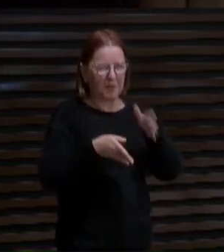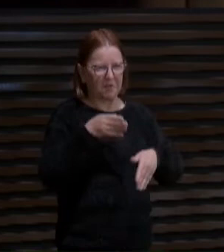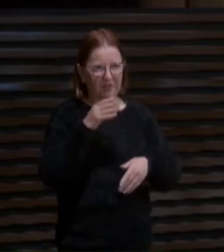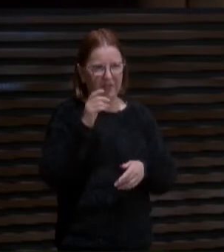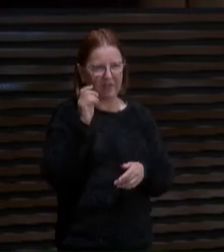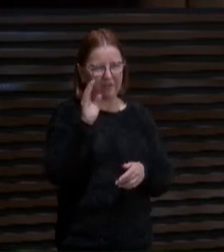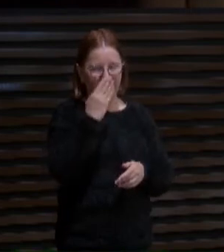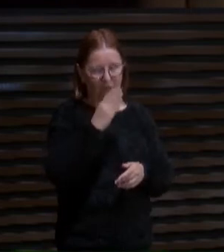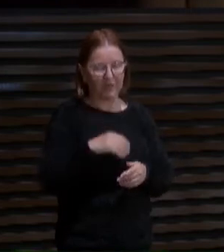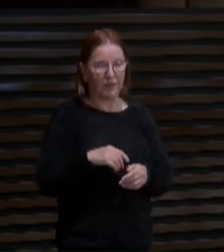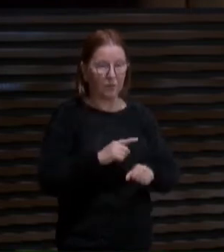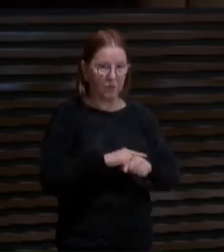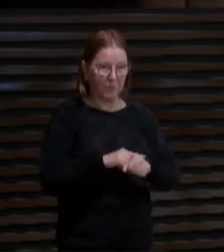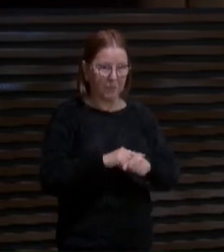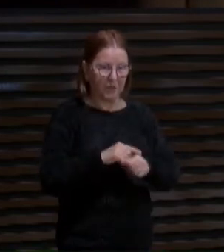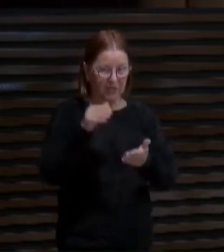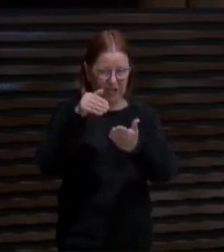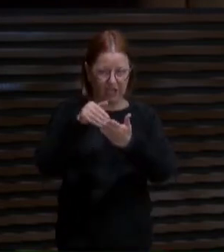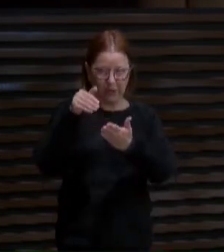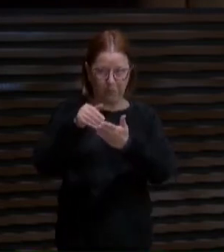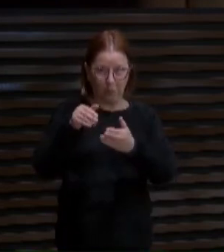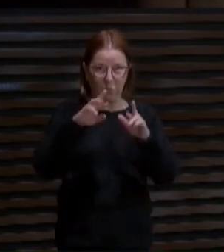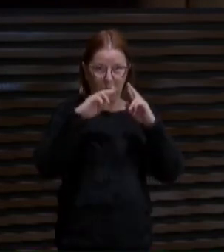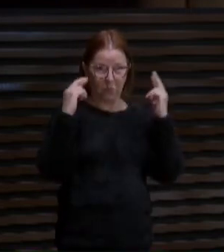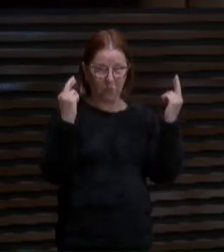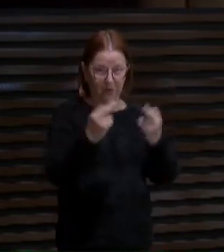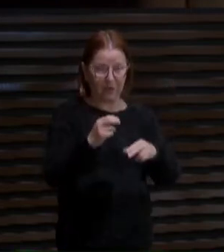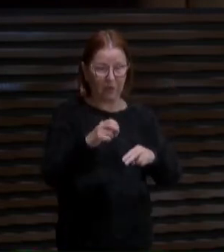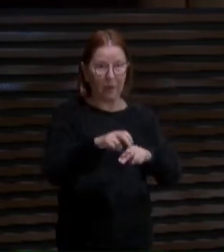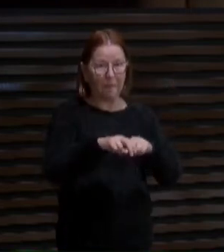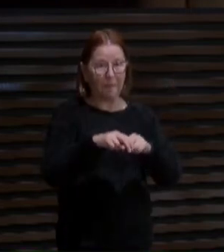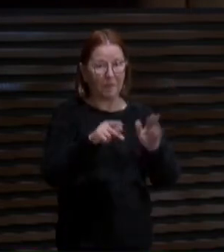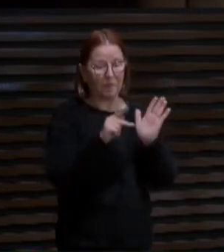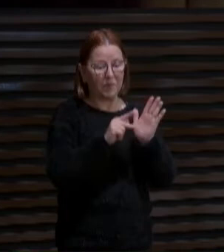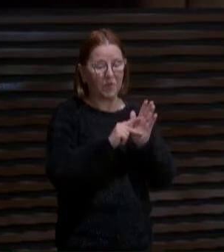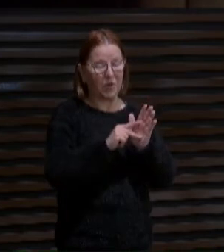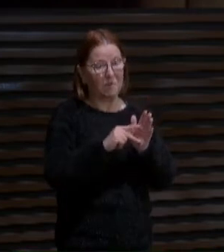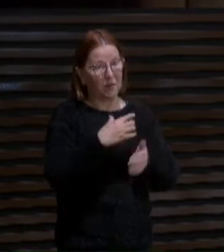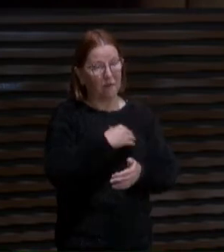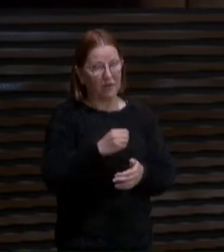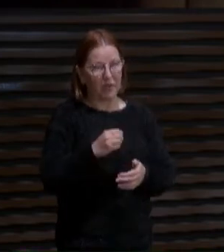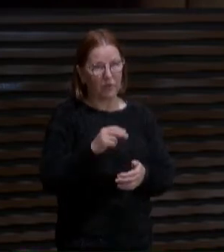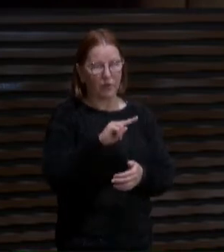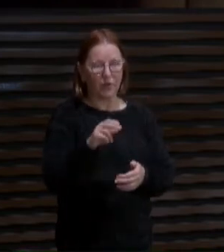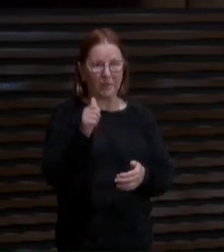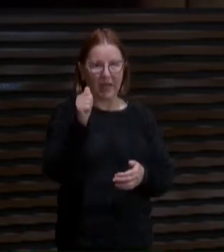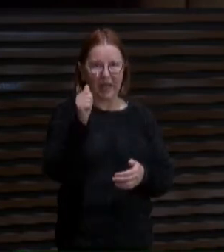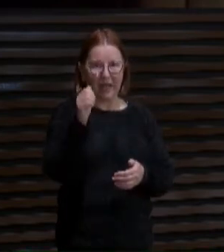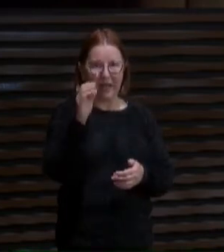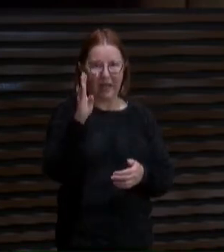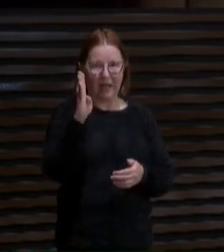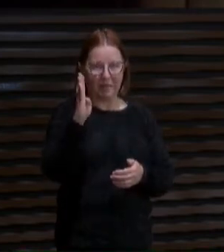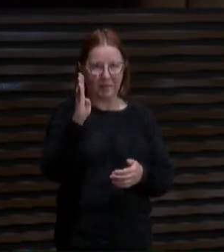próprio filho Absalão não obstante aprofunda angústia decorrente a toda aquela situação aproximou-se Davi um